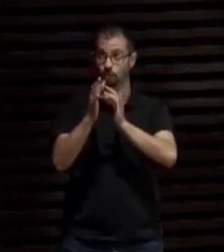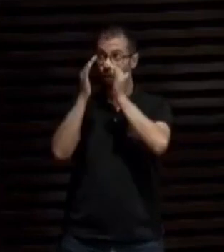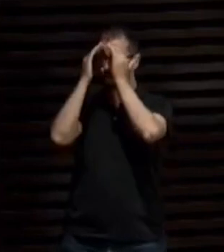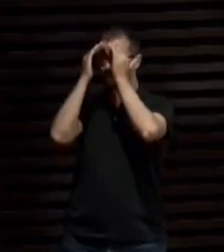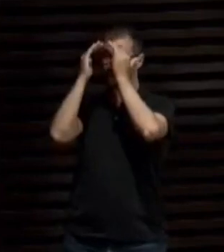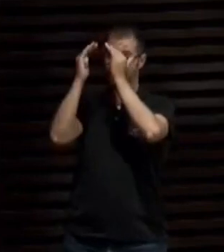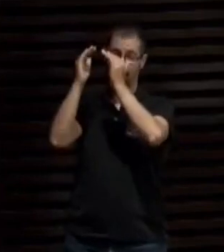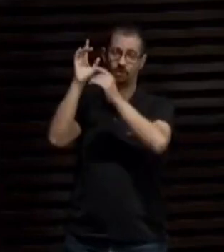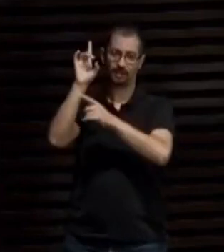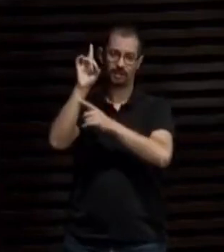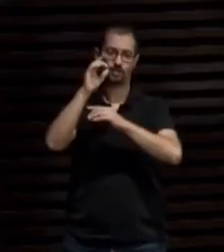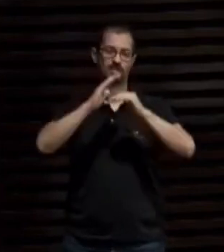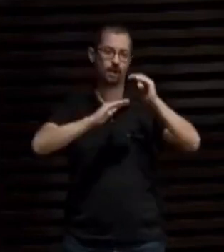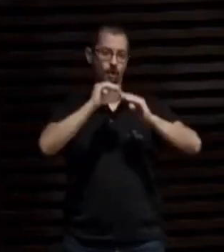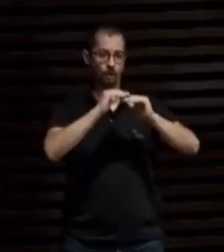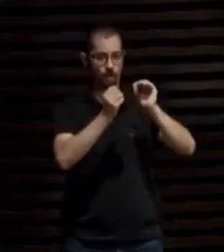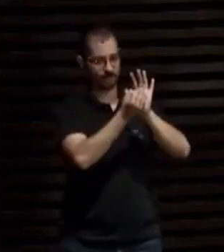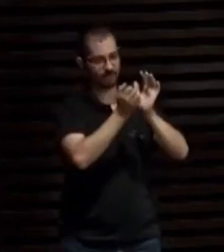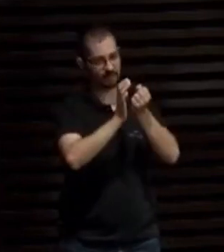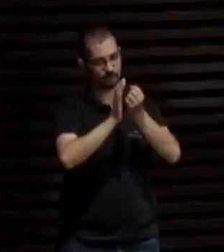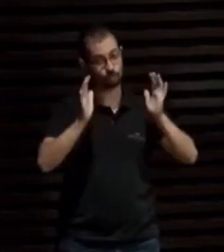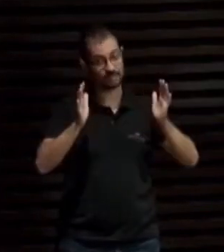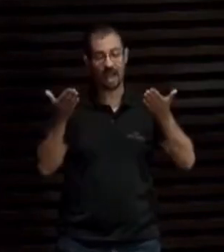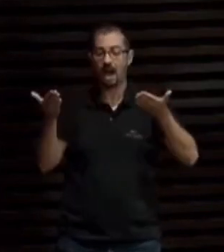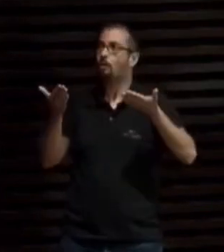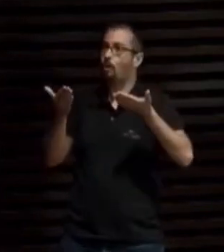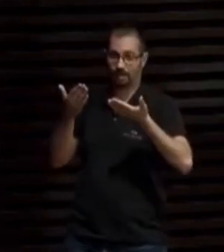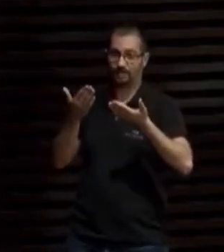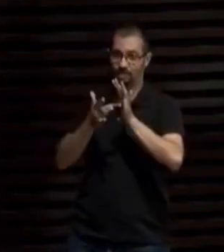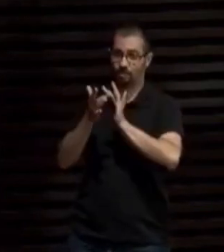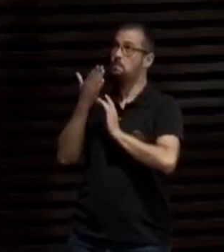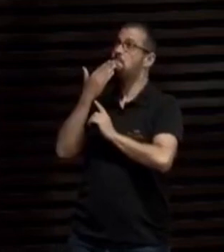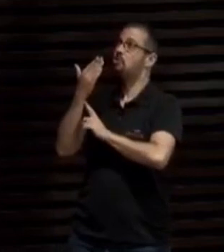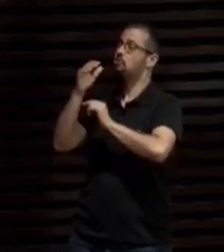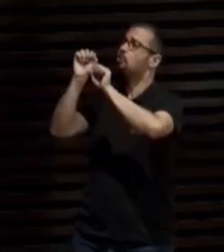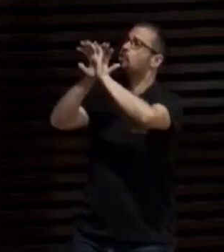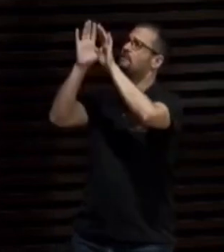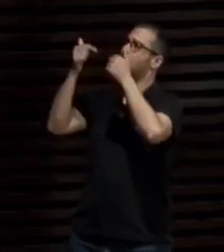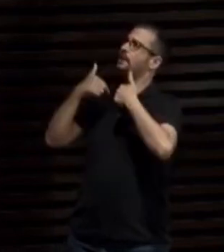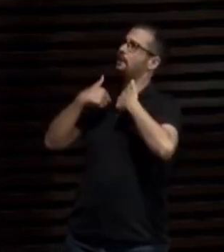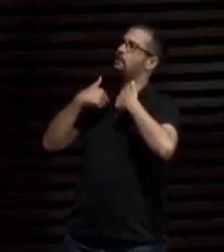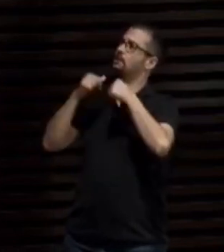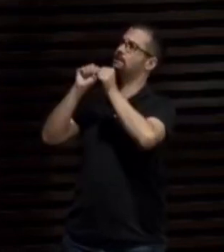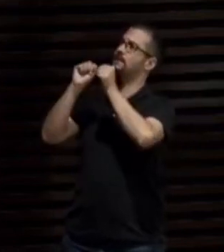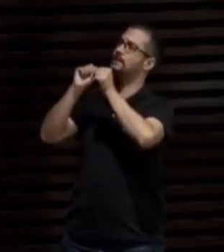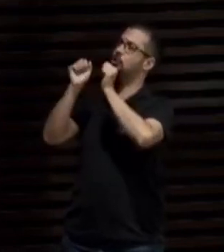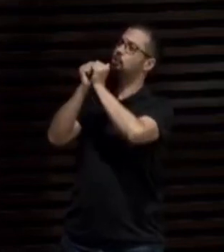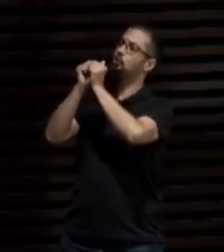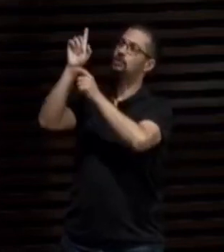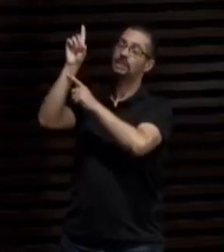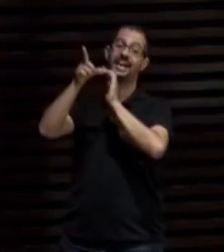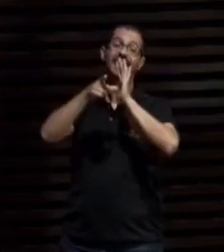agora, glorifica-me, ó Pai, contigo mesmo, com a glória que eu tive junto de ti, antes que houvesse